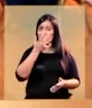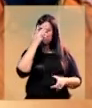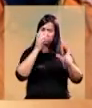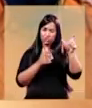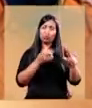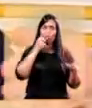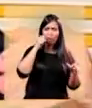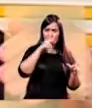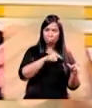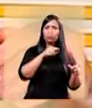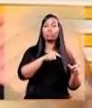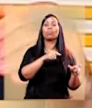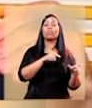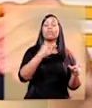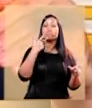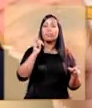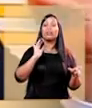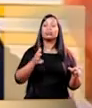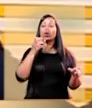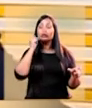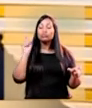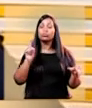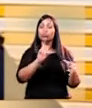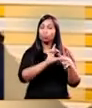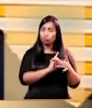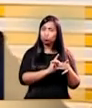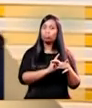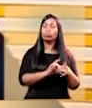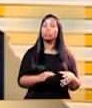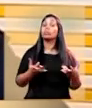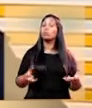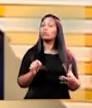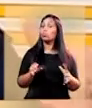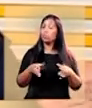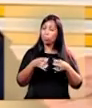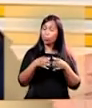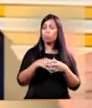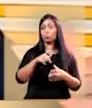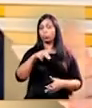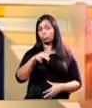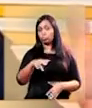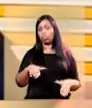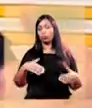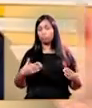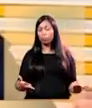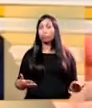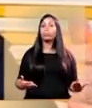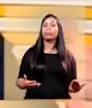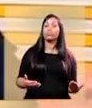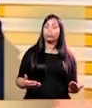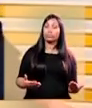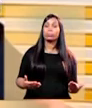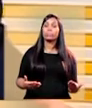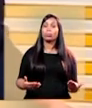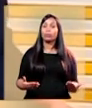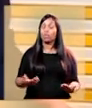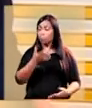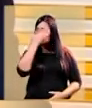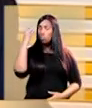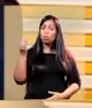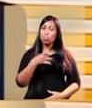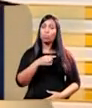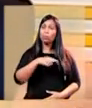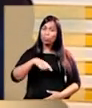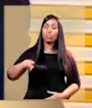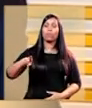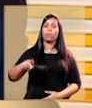Esse adotante, né, os pais adotivos que já estavam com eles queriam o grupo de irmãos. Então, aquele novo